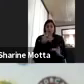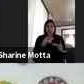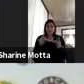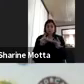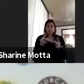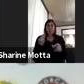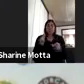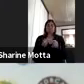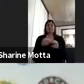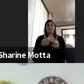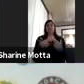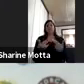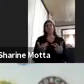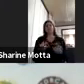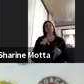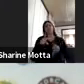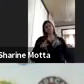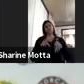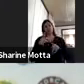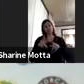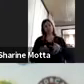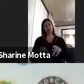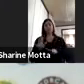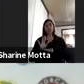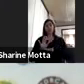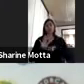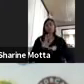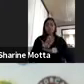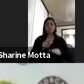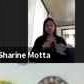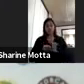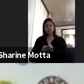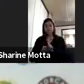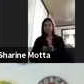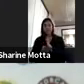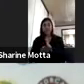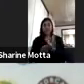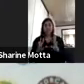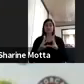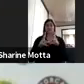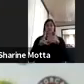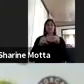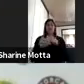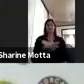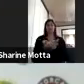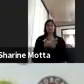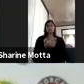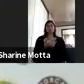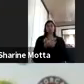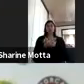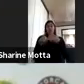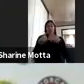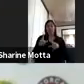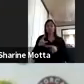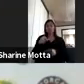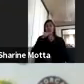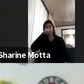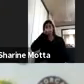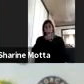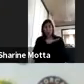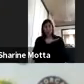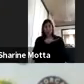atrás dessas coisas, como de procurar combater essas ações, combater a violência, combater a